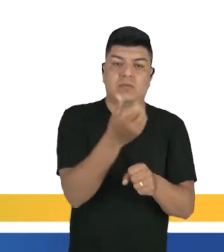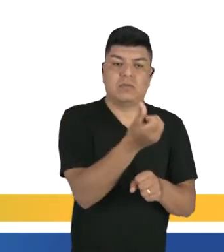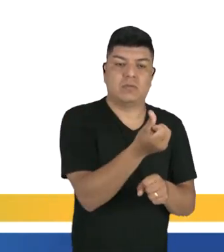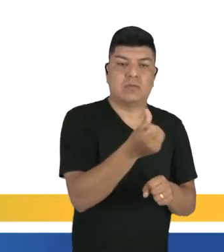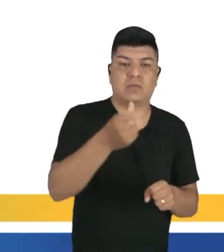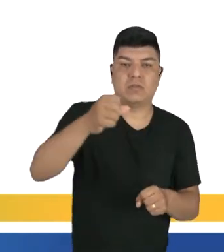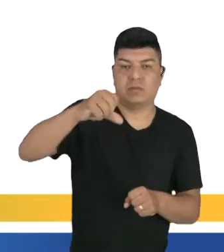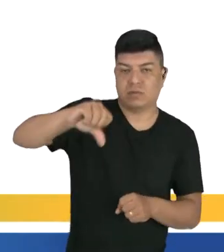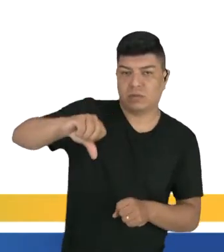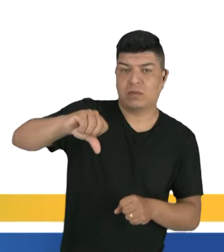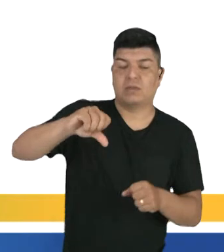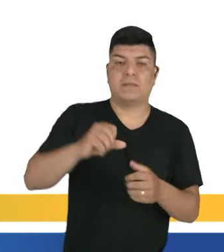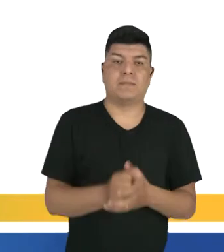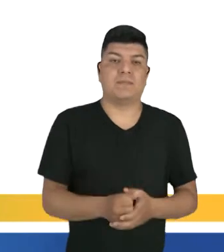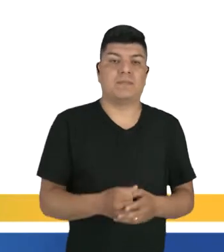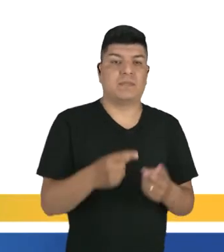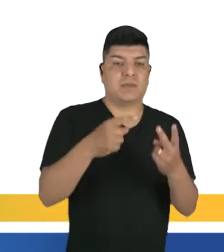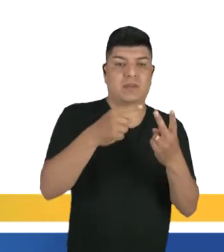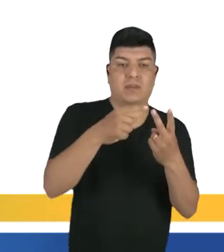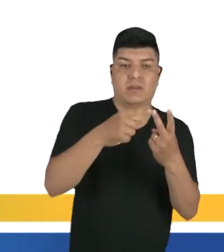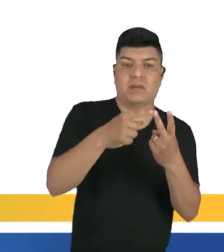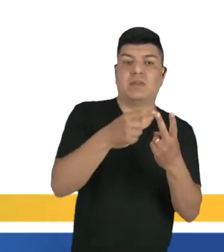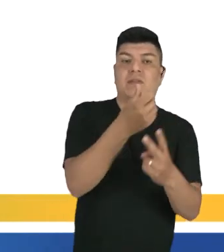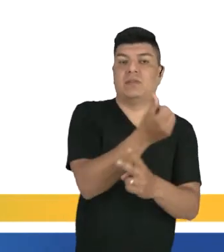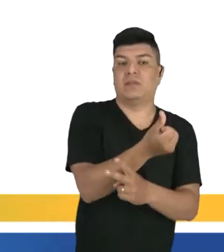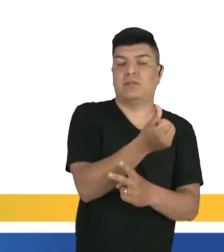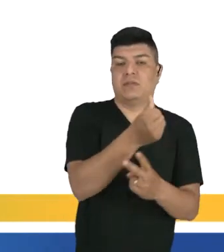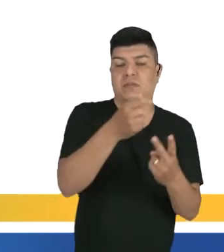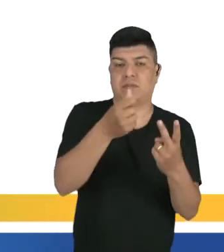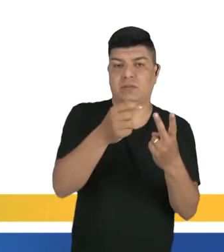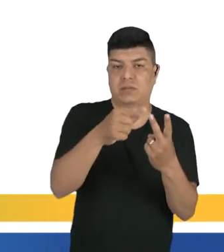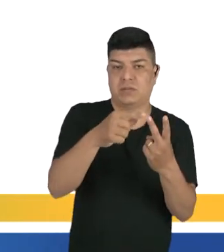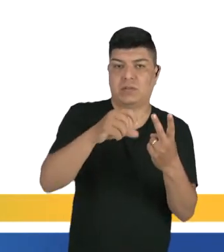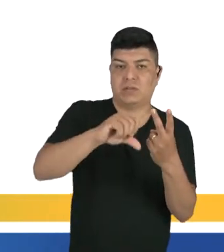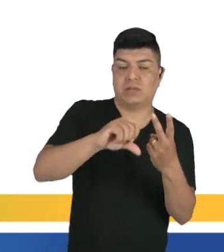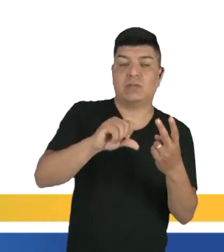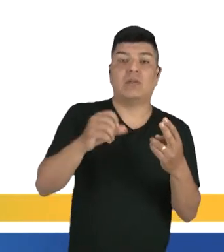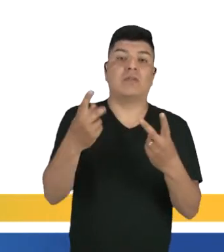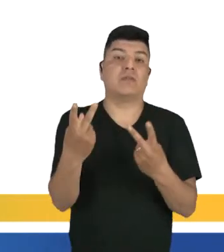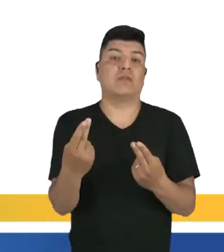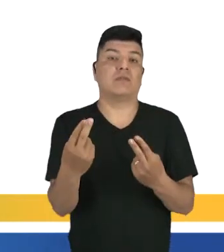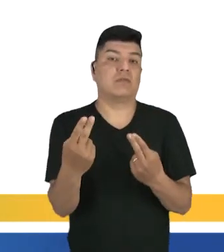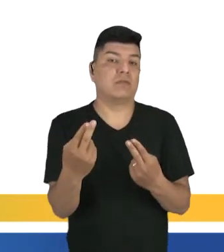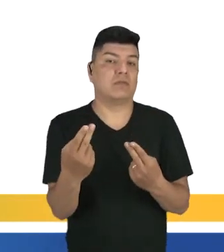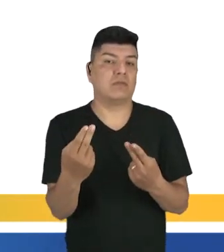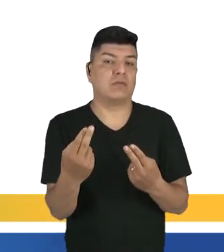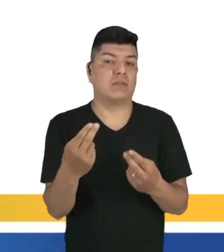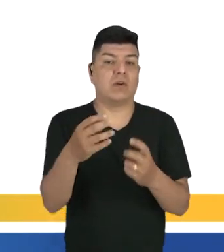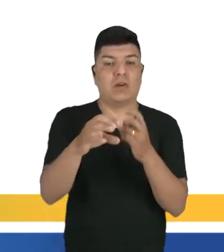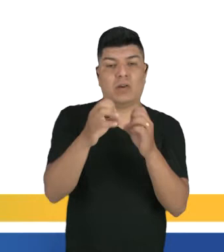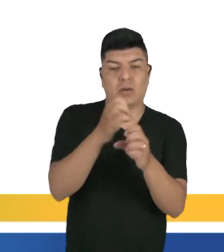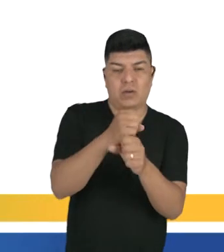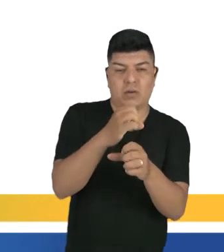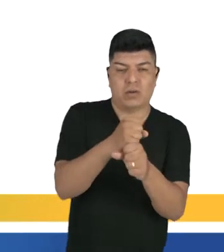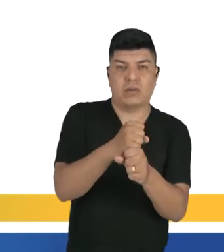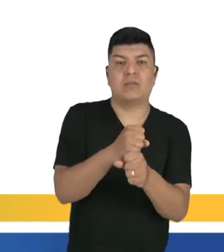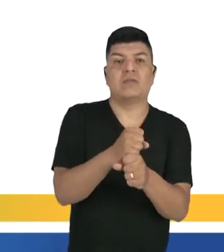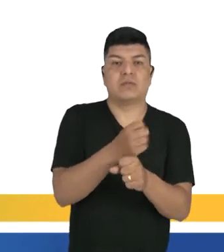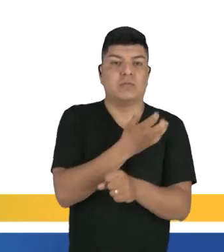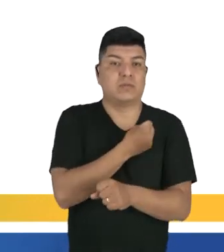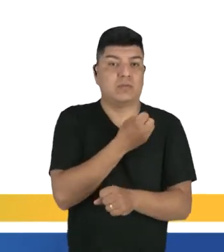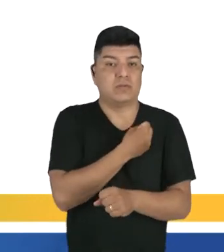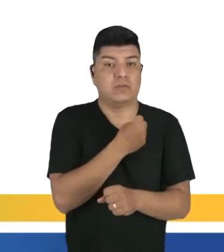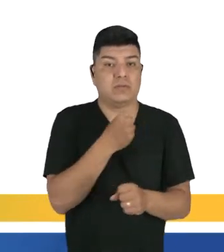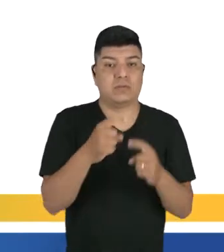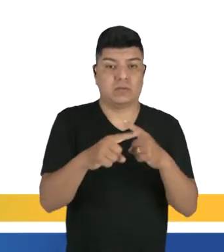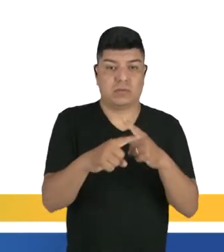e 9. Então, 6 raiz de 3 mais 9 raiz de 3, como são radicais semelhantes, eu somo os númerozinhos que